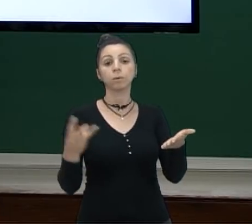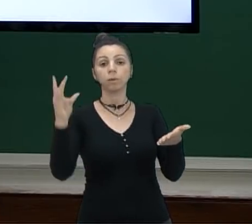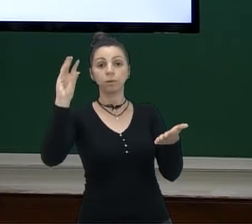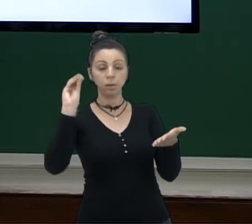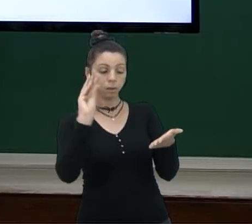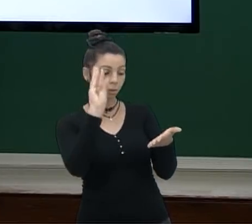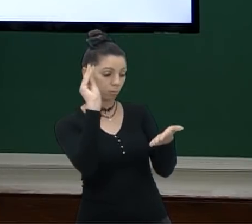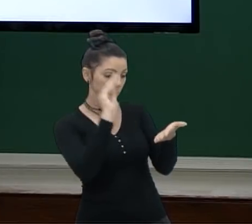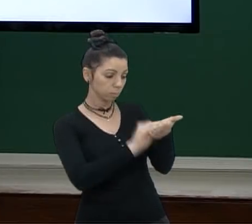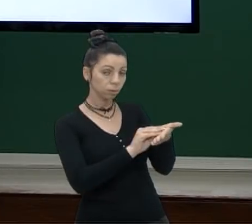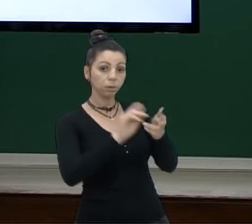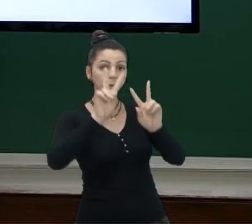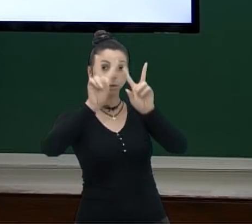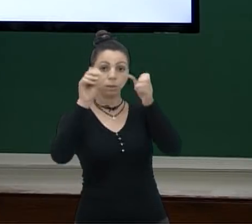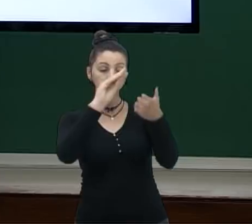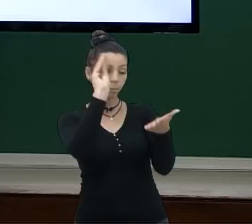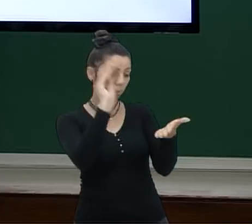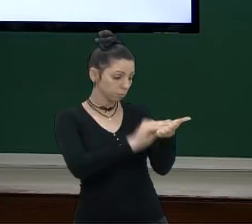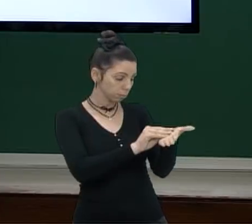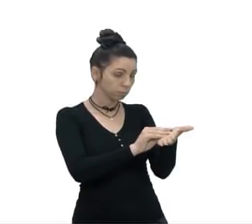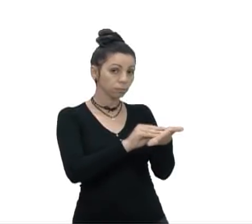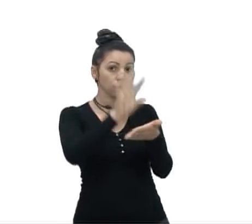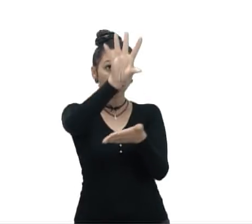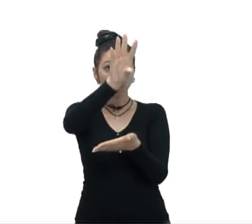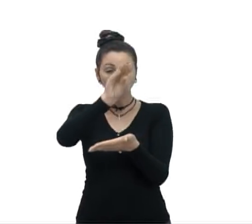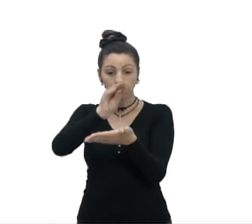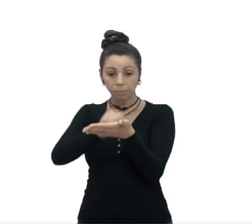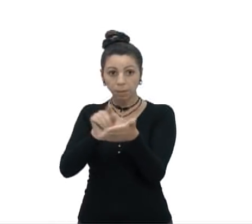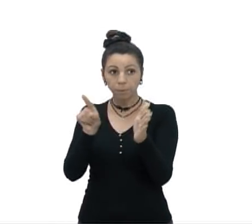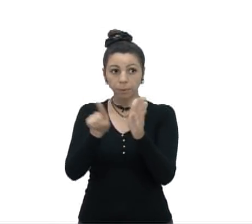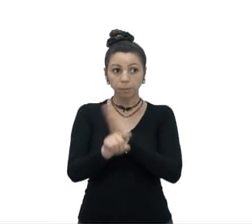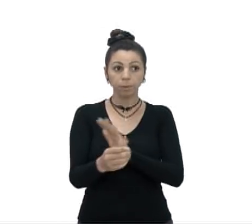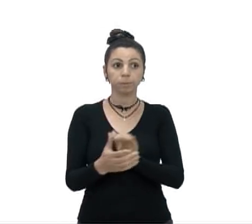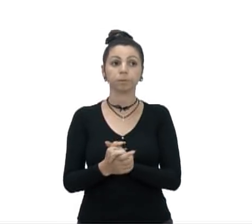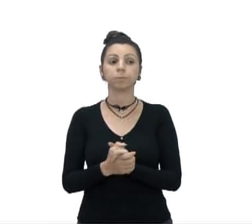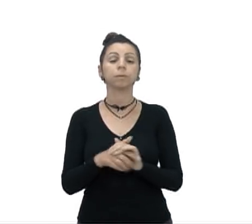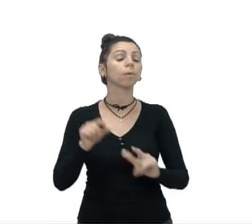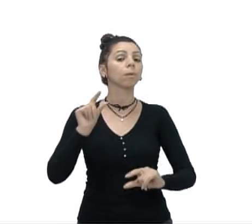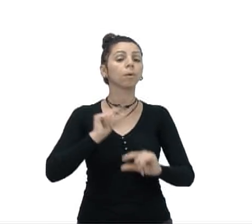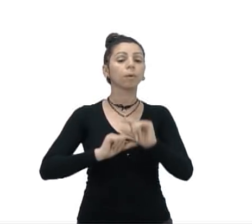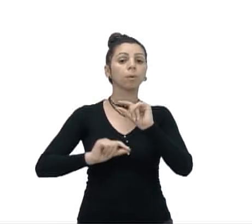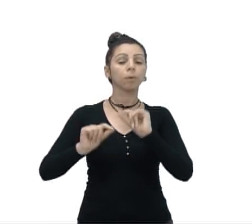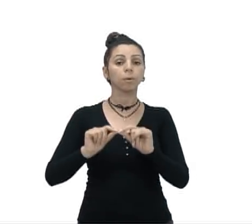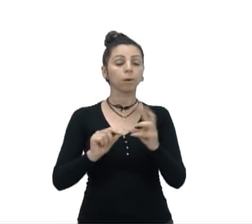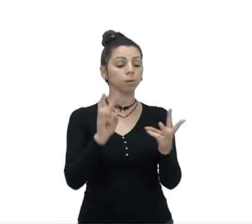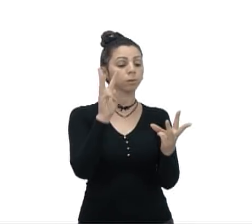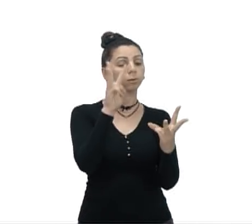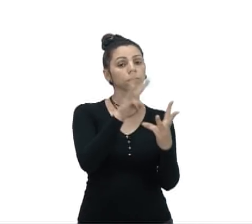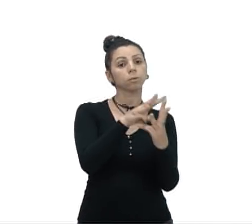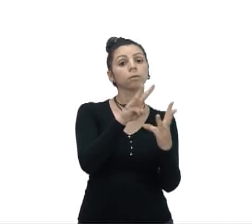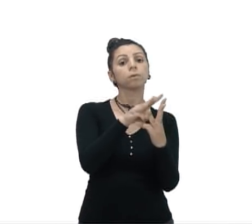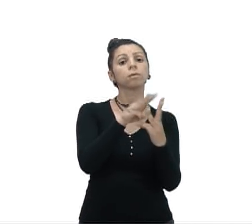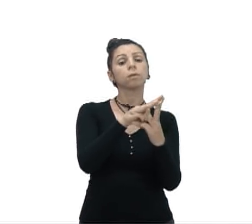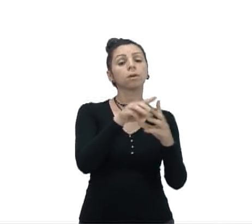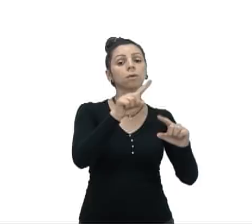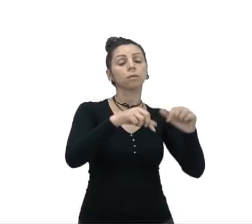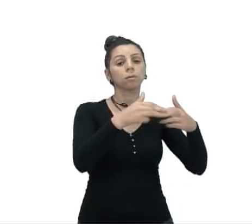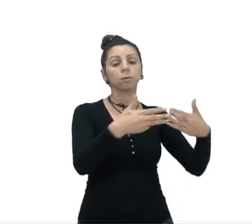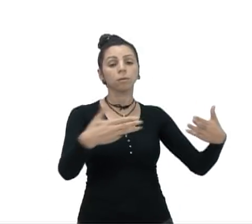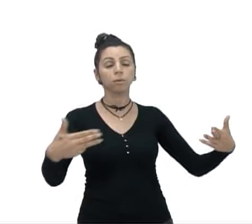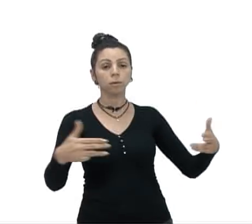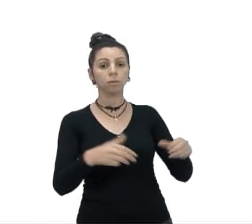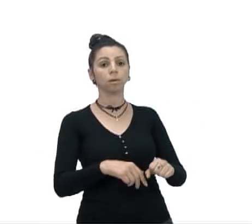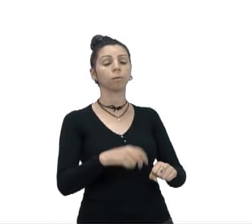o assunto e vamos copiar a pergunta. Qual é o fator determinante dos 3 estados físicos da matéria? Então, eu sei que